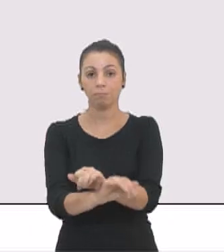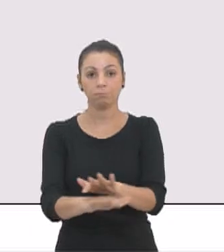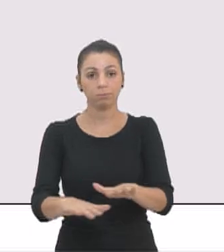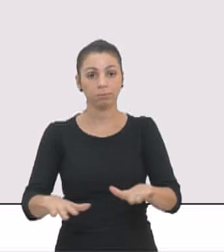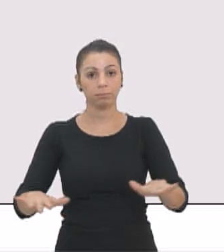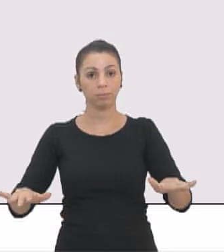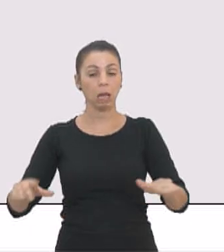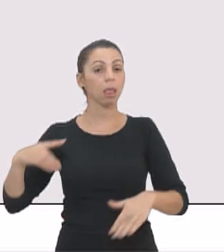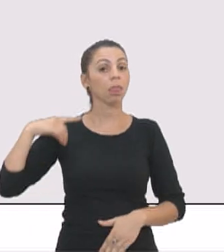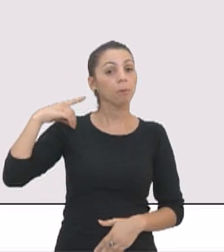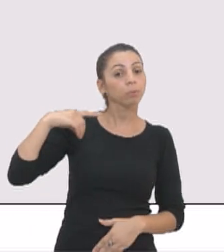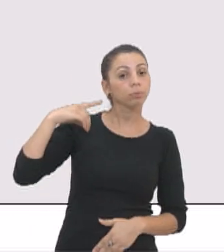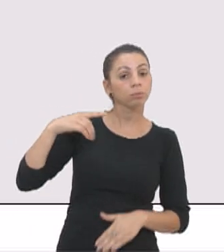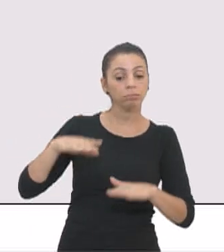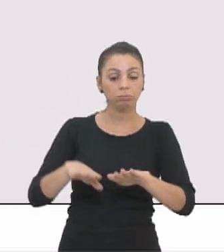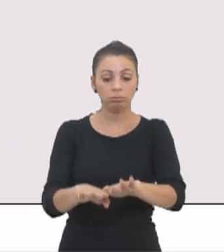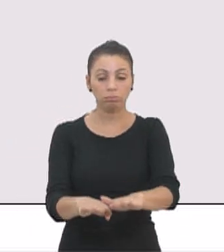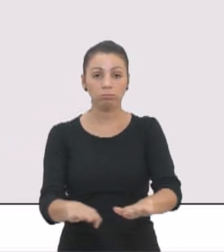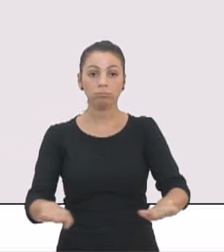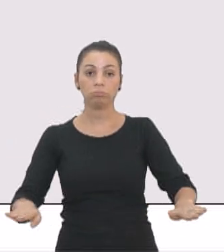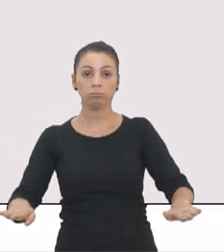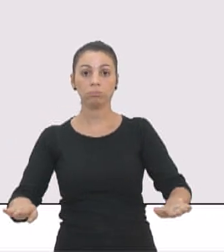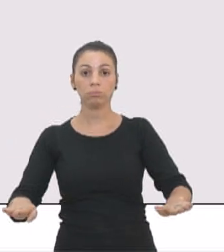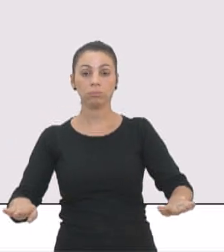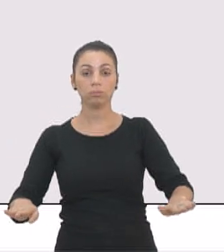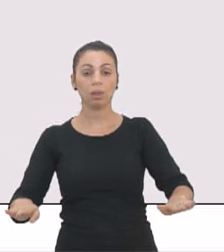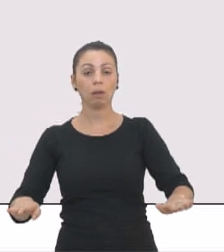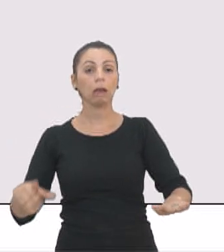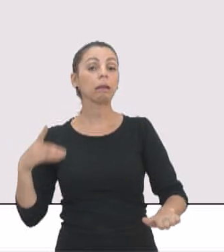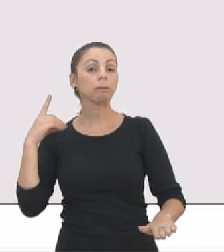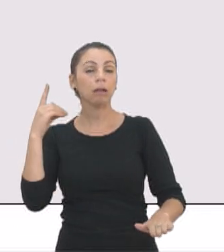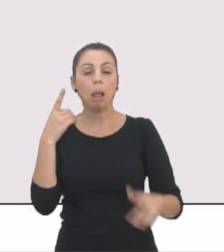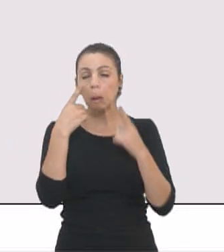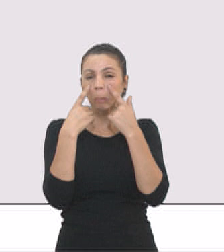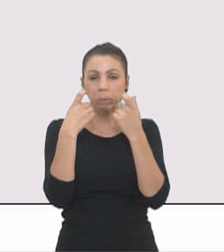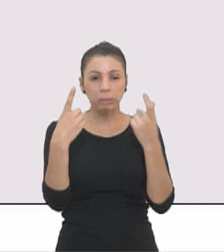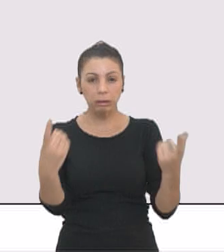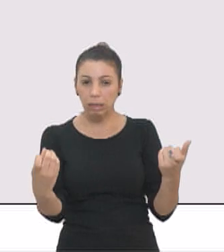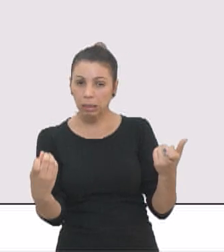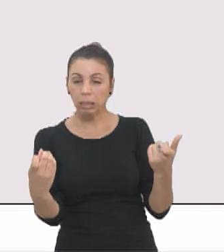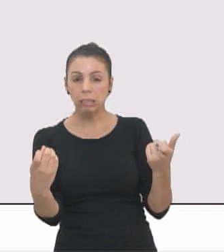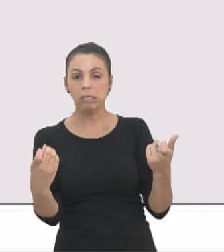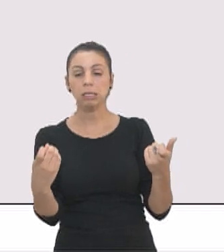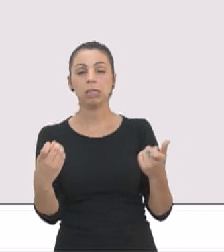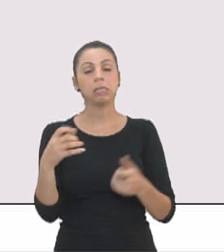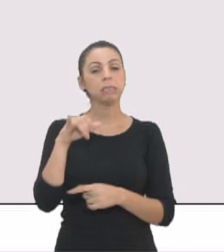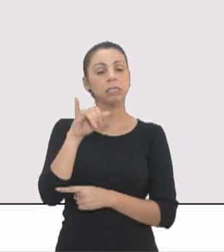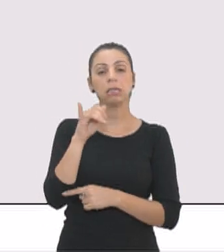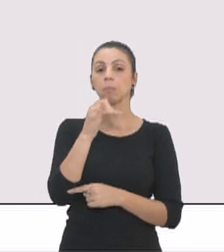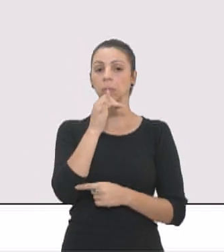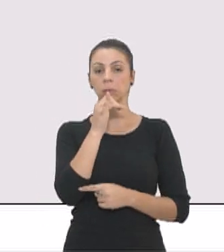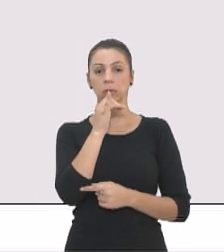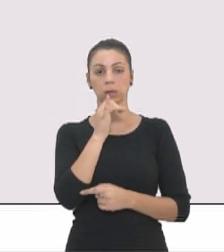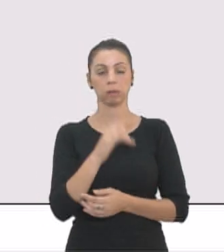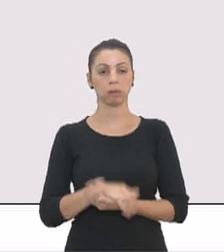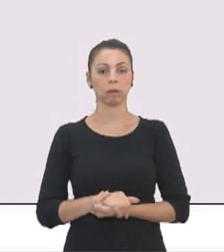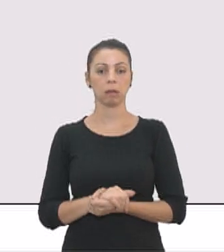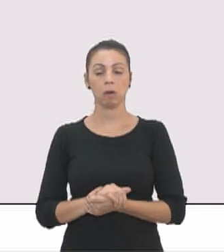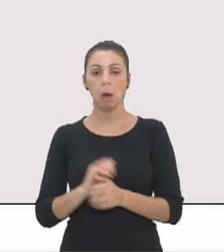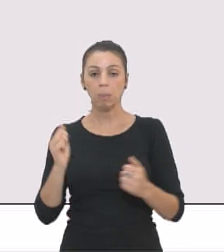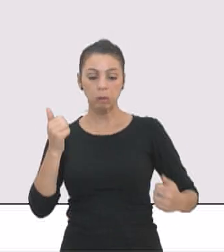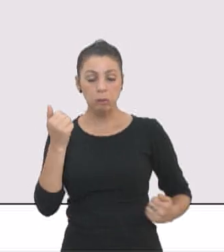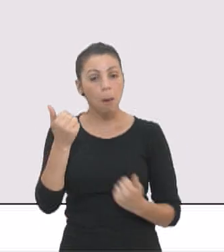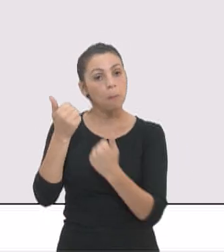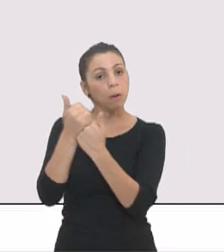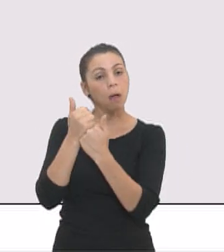agiam conforme a tendência, conforme seus interesses imediatos. Se nós precisamos do apoio do povo,